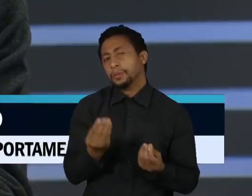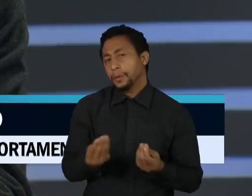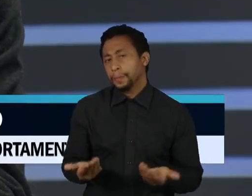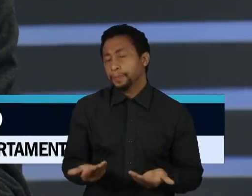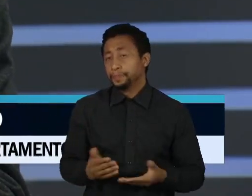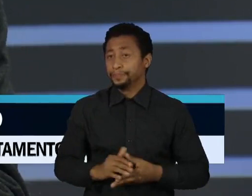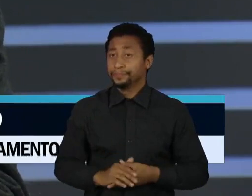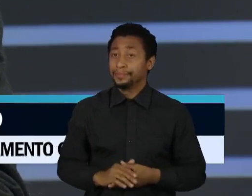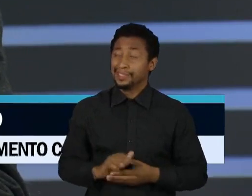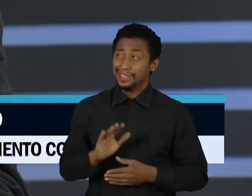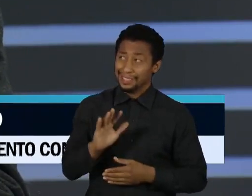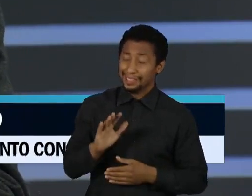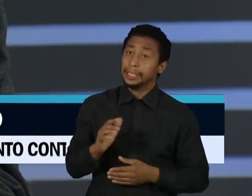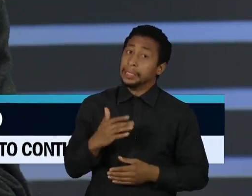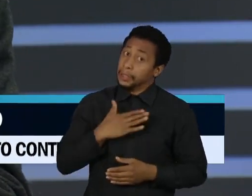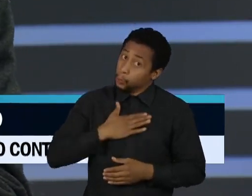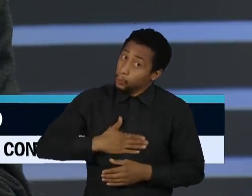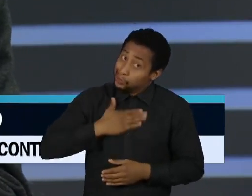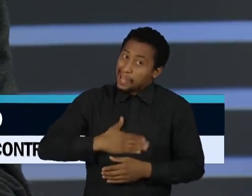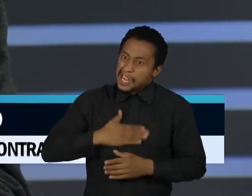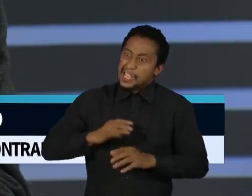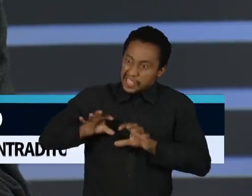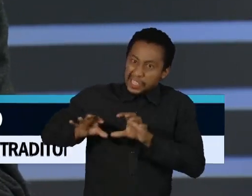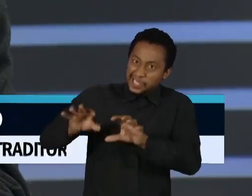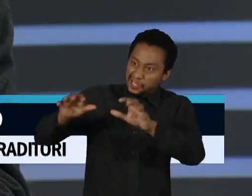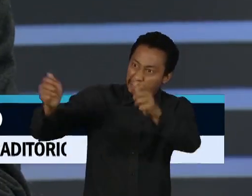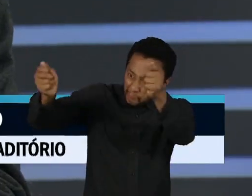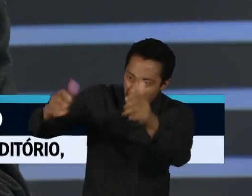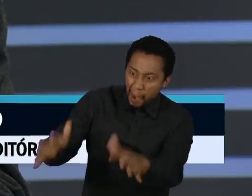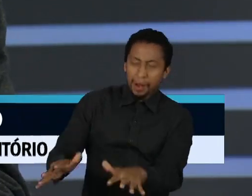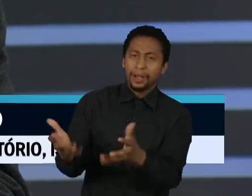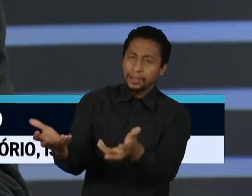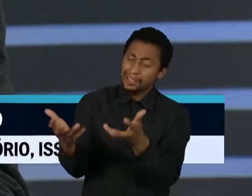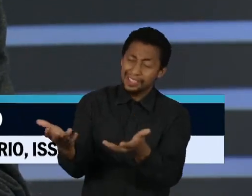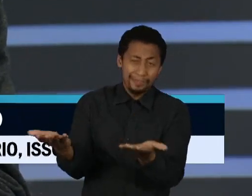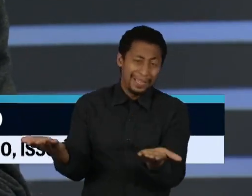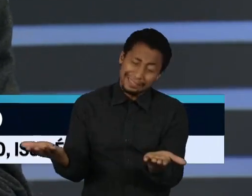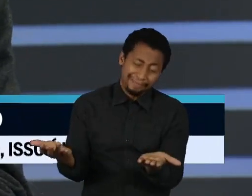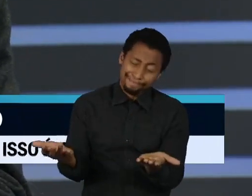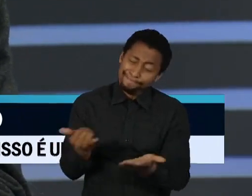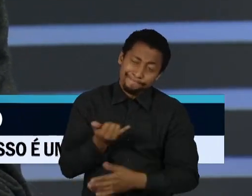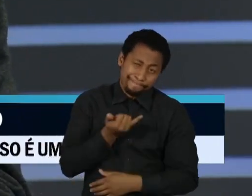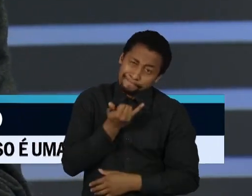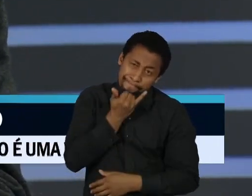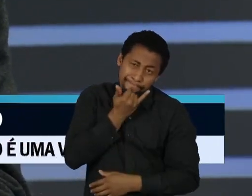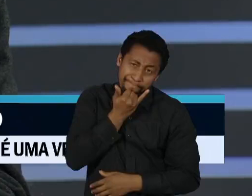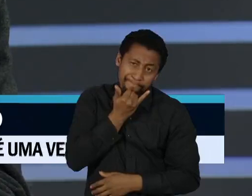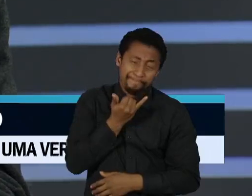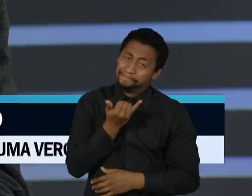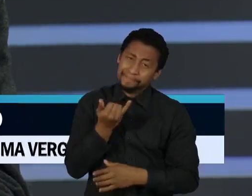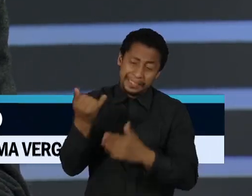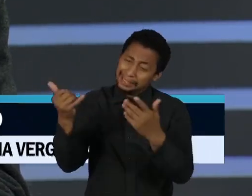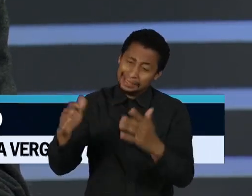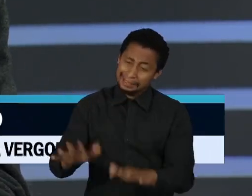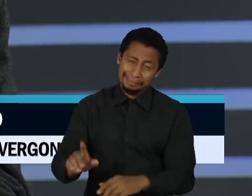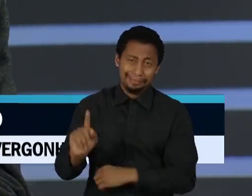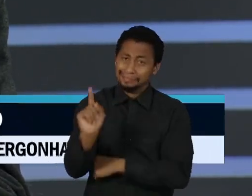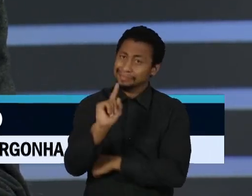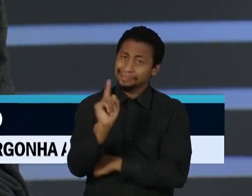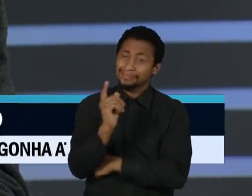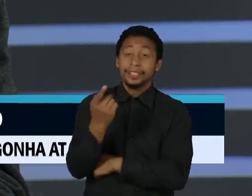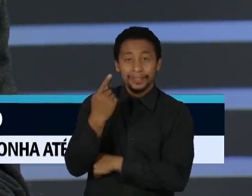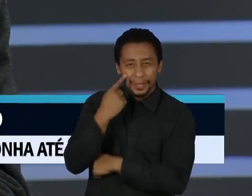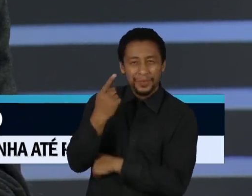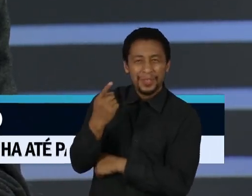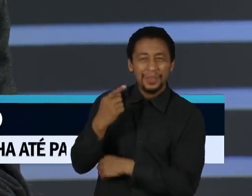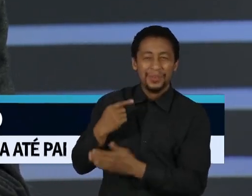gente gostaria, porque, enfim, acho que é só ver ali o discurso do Bananinha,